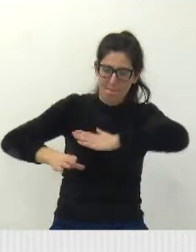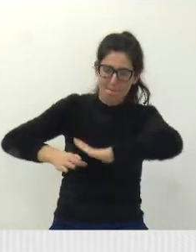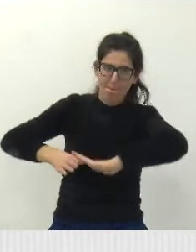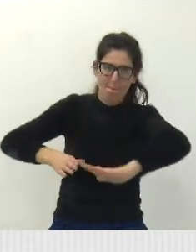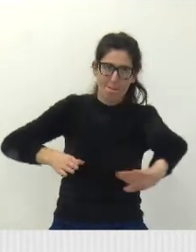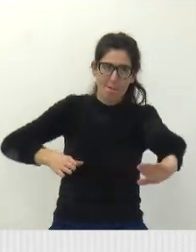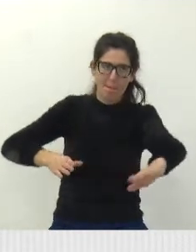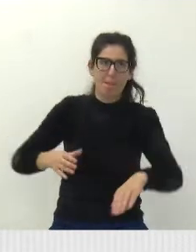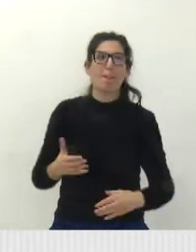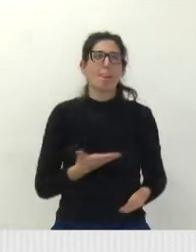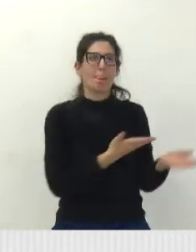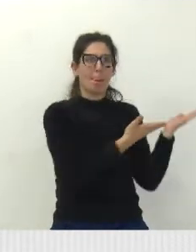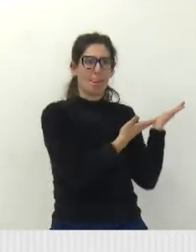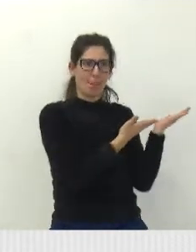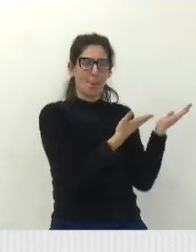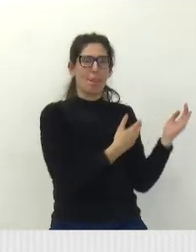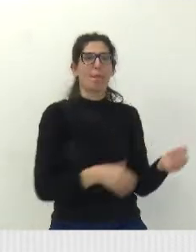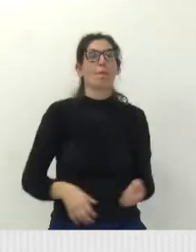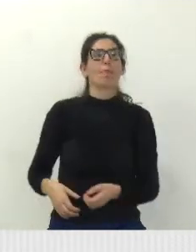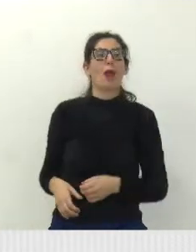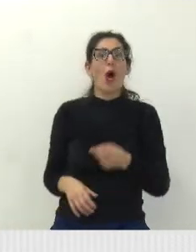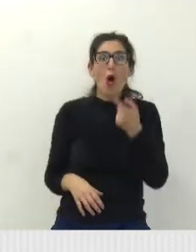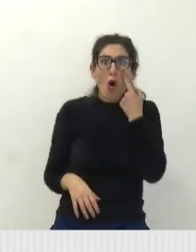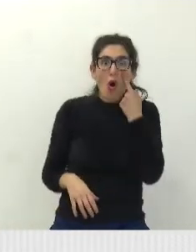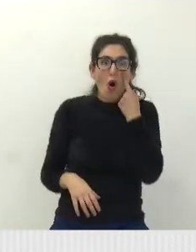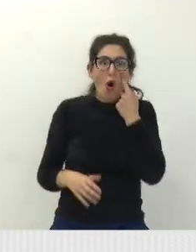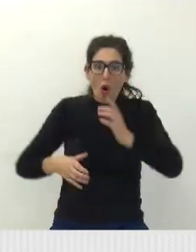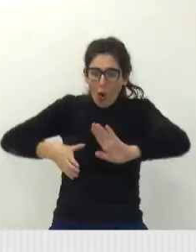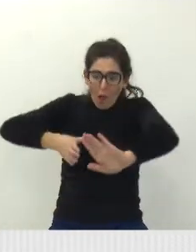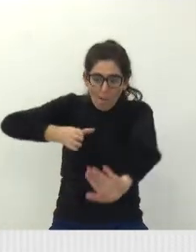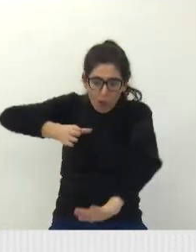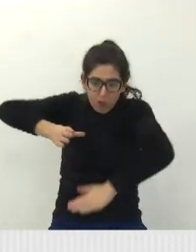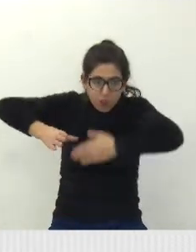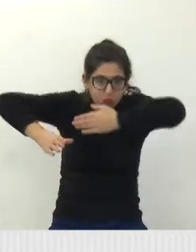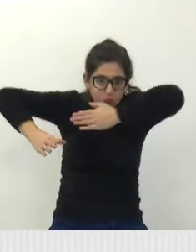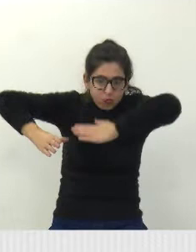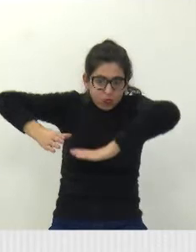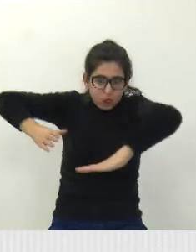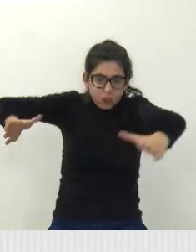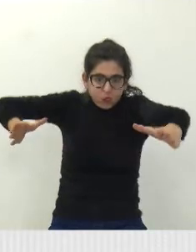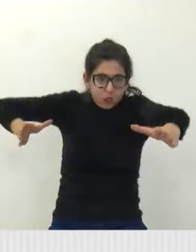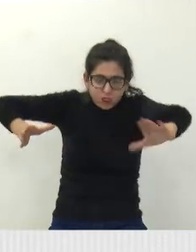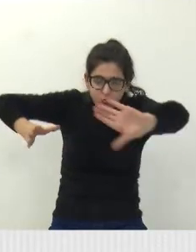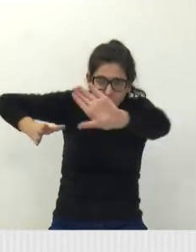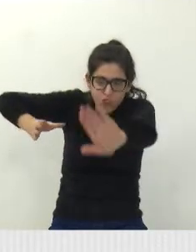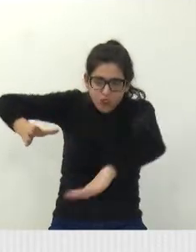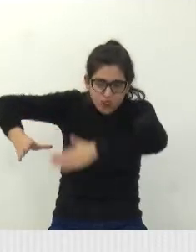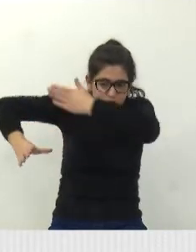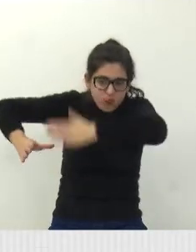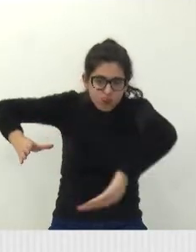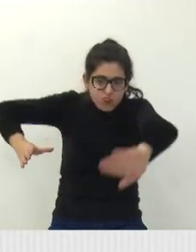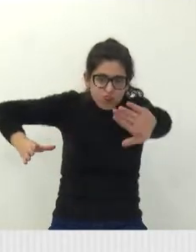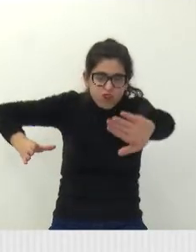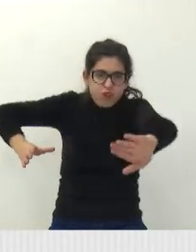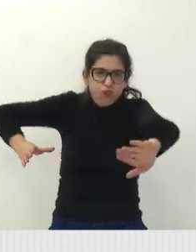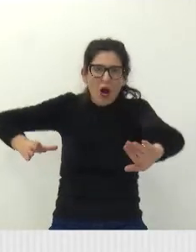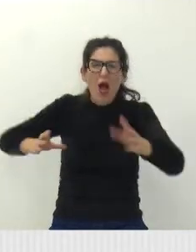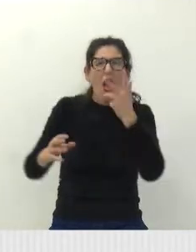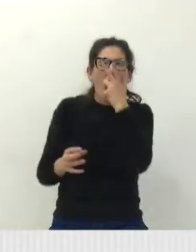Chácaras Reunidas e Igarapés. Olha o tamanho do buraco, né? Eu acho que tem muito movimento